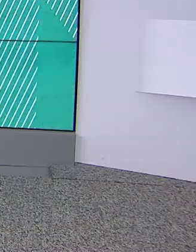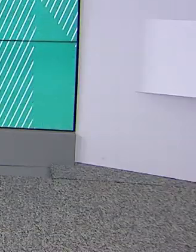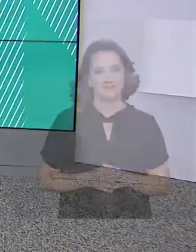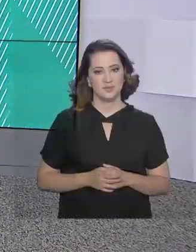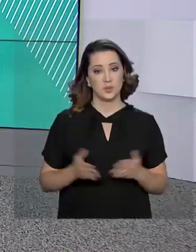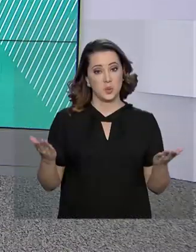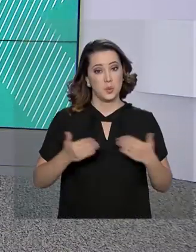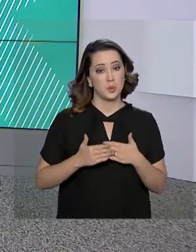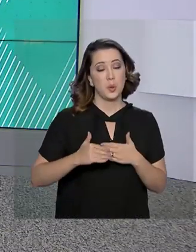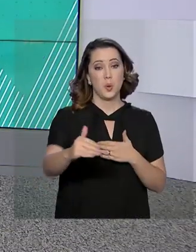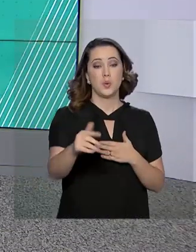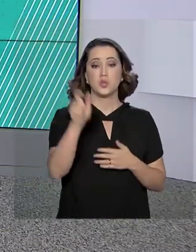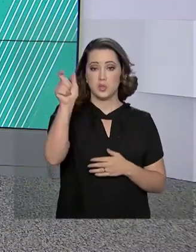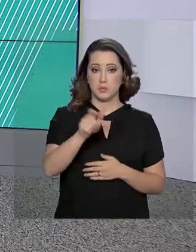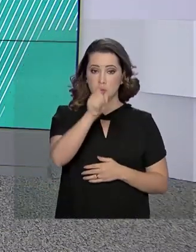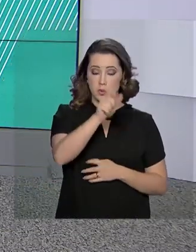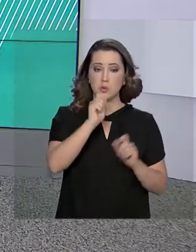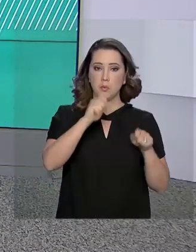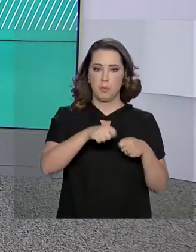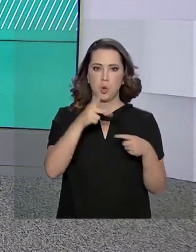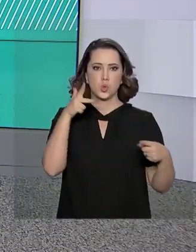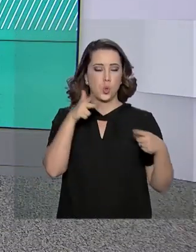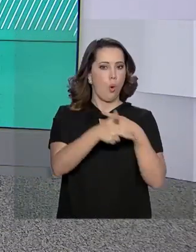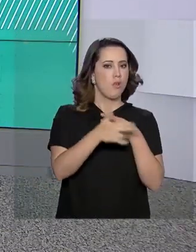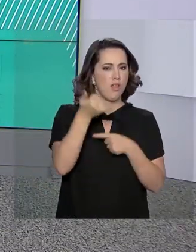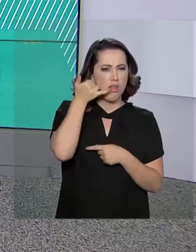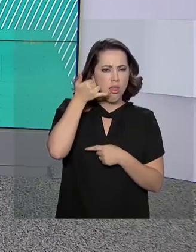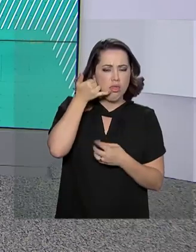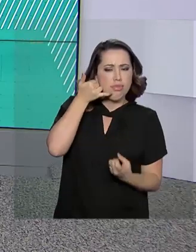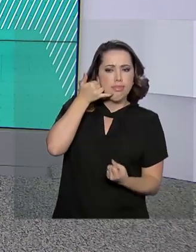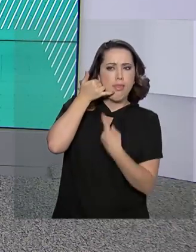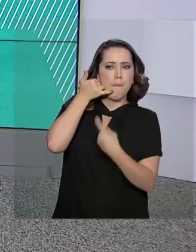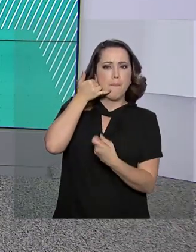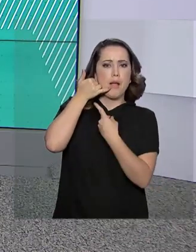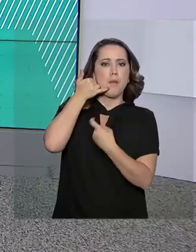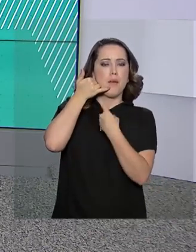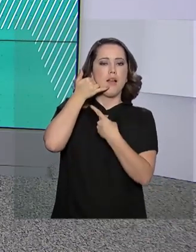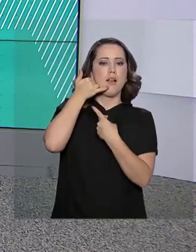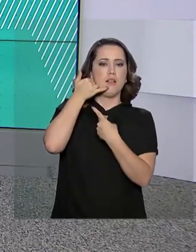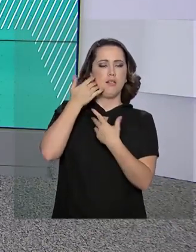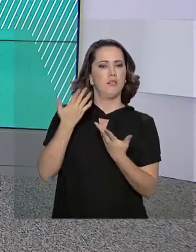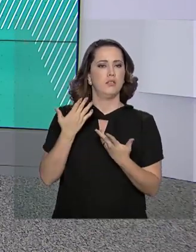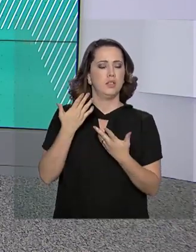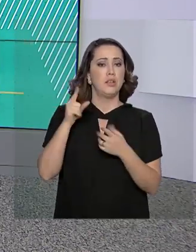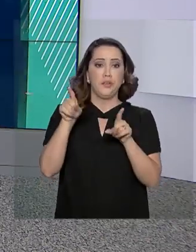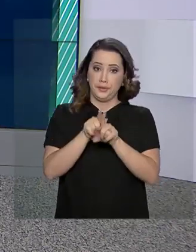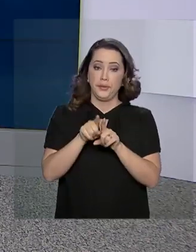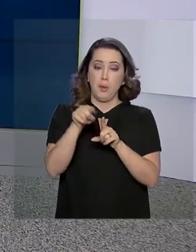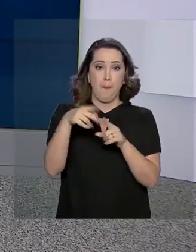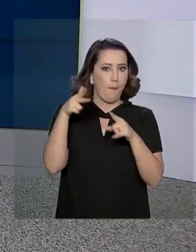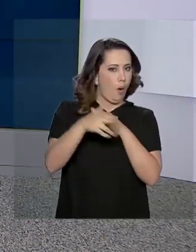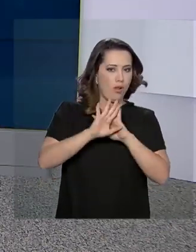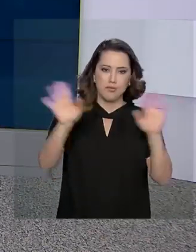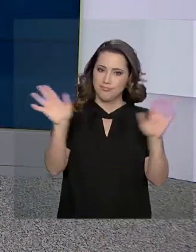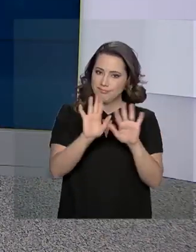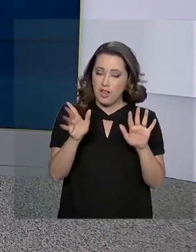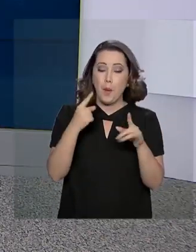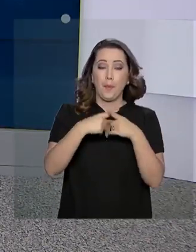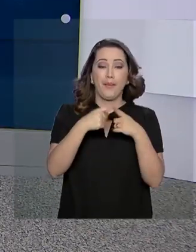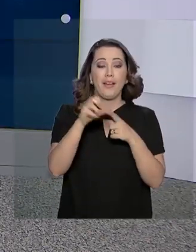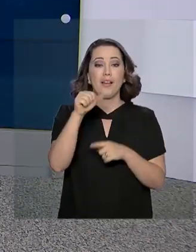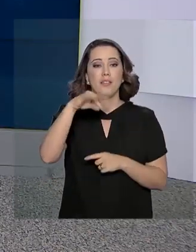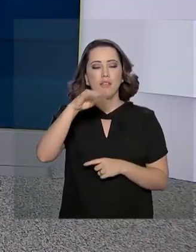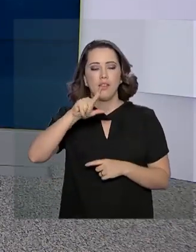A partir de hoje, o consumidor poderá bloquear chamadas de telemarketing. A Anatel criou um site que impede chamadas para